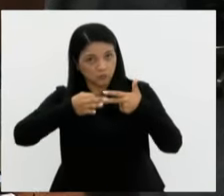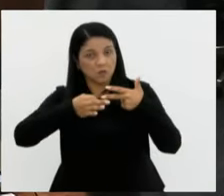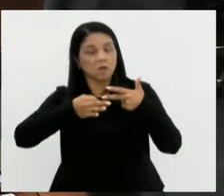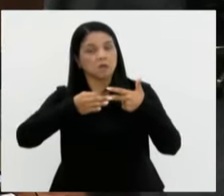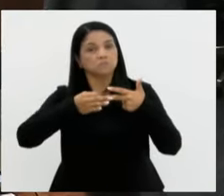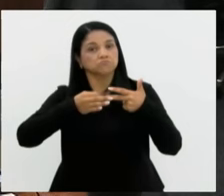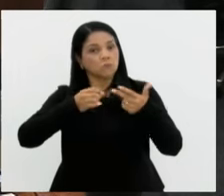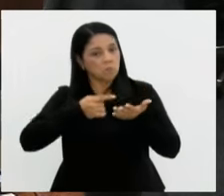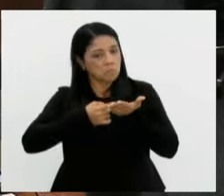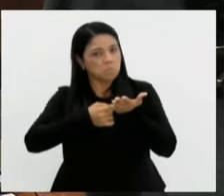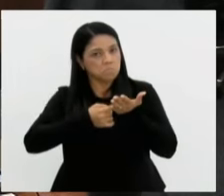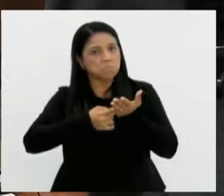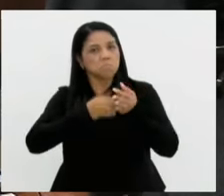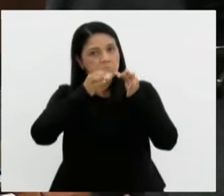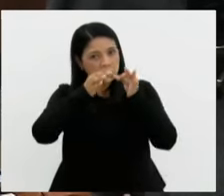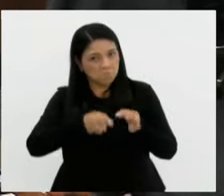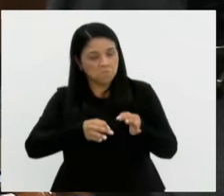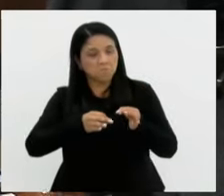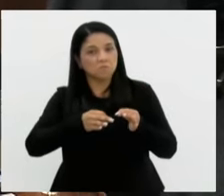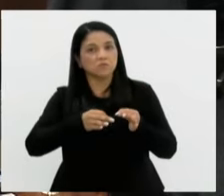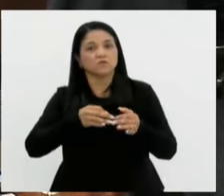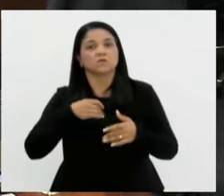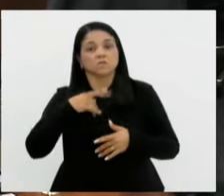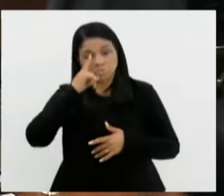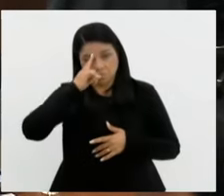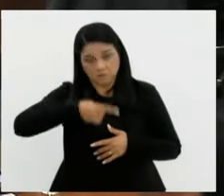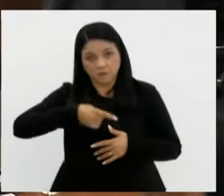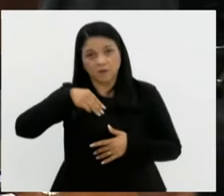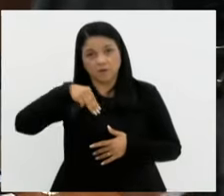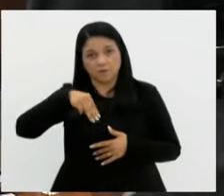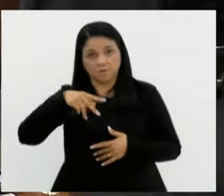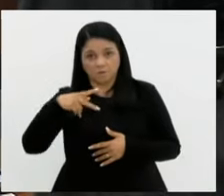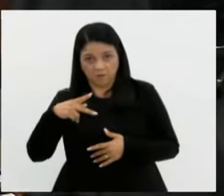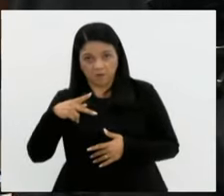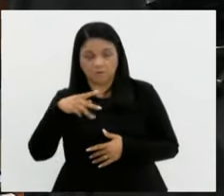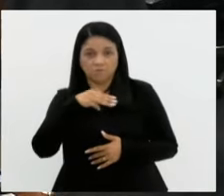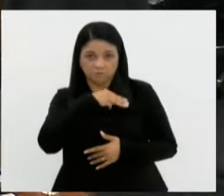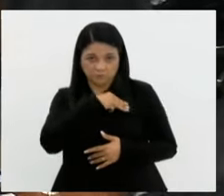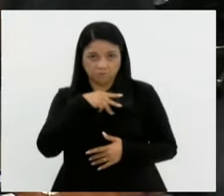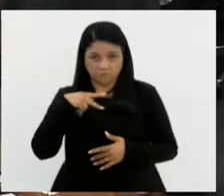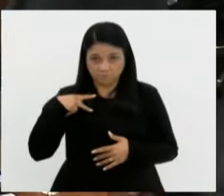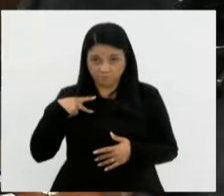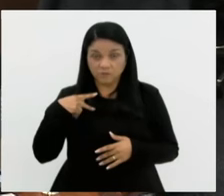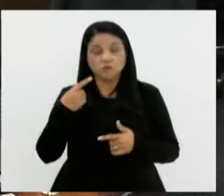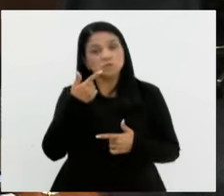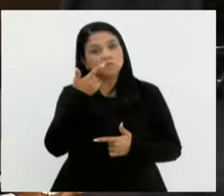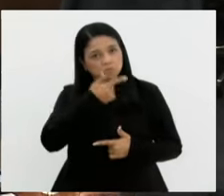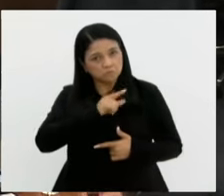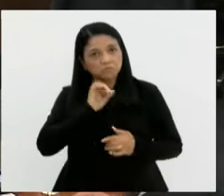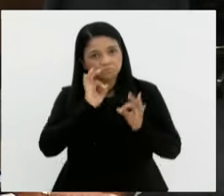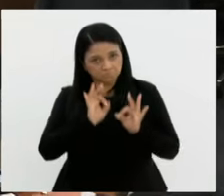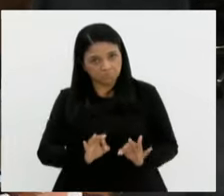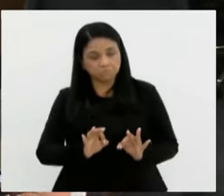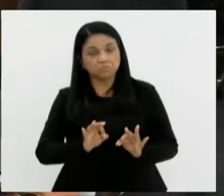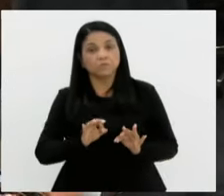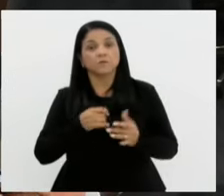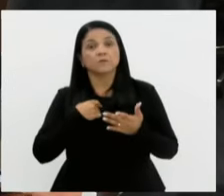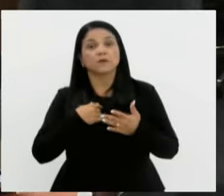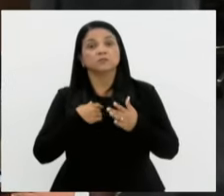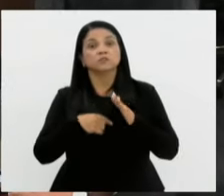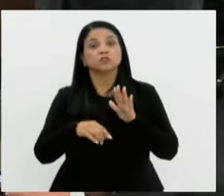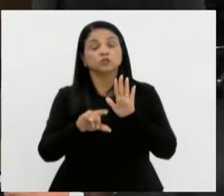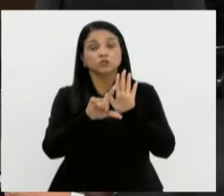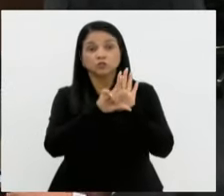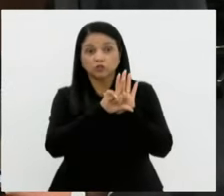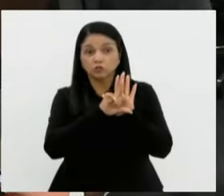a sua missão, foi demandado pelo MP e decidiu. Agora, justiça se cumpre, ordem judicial se